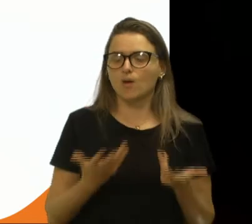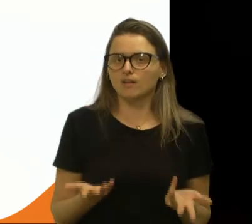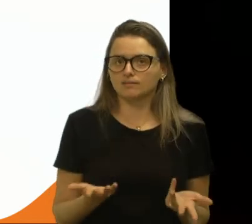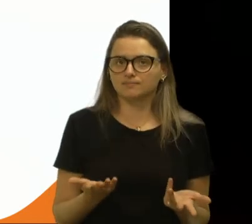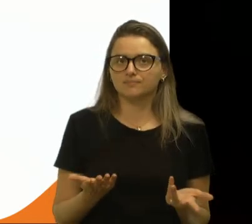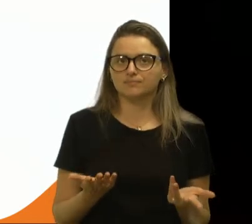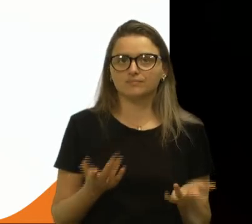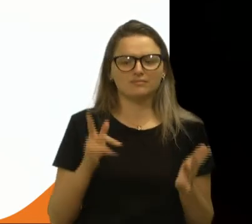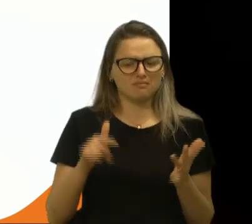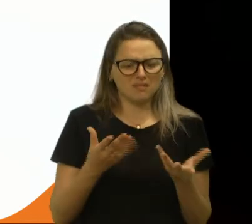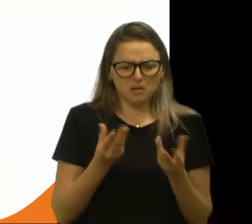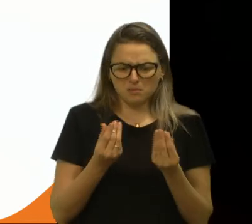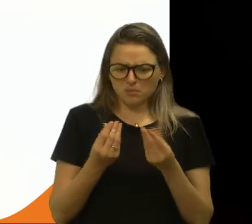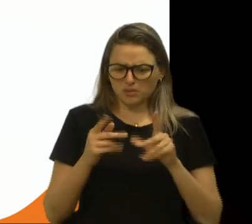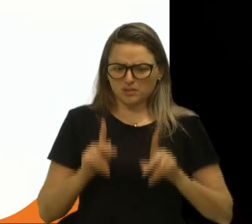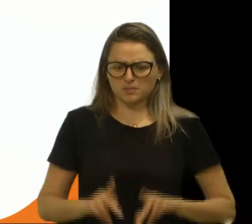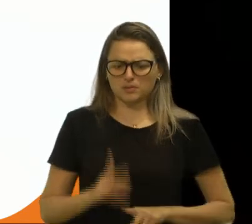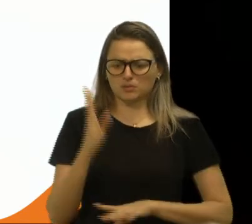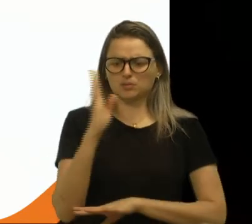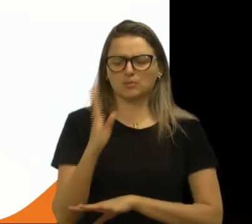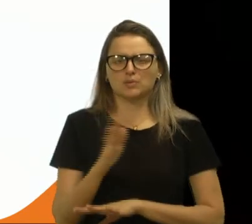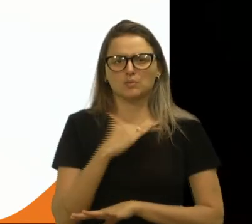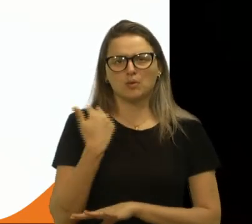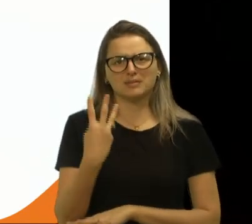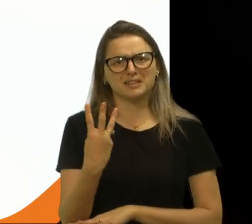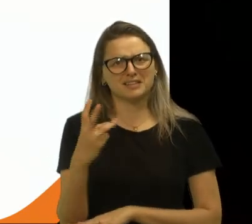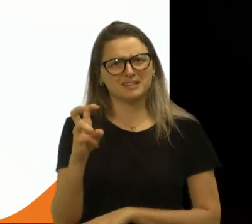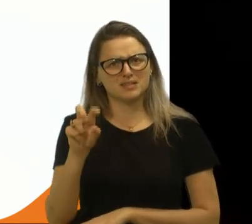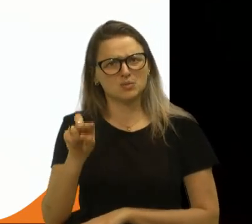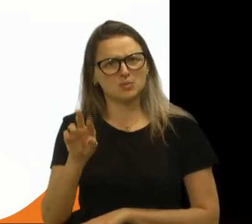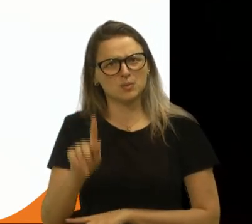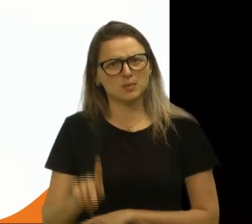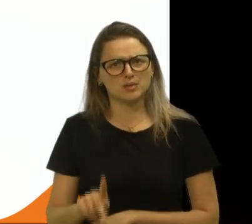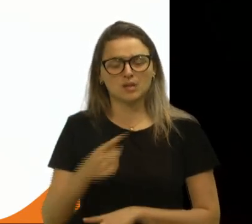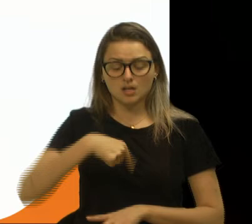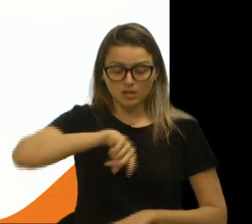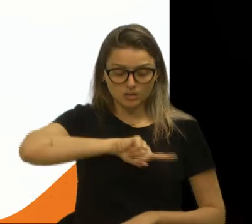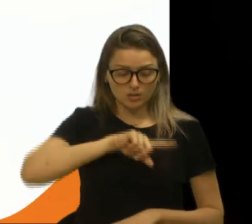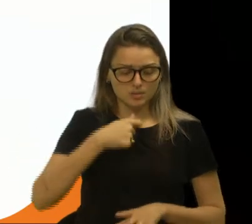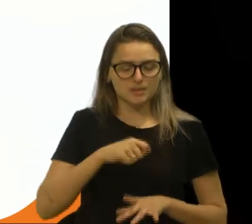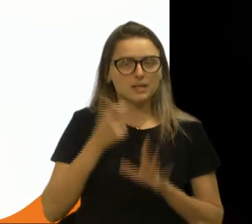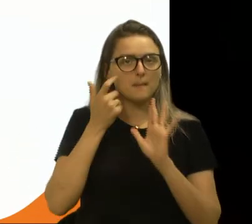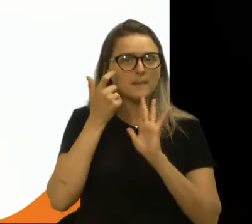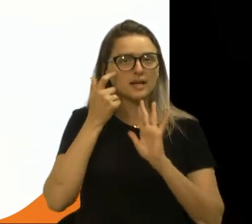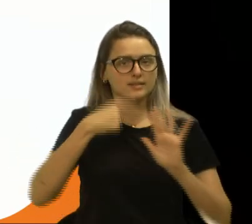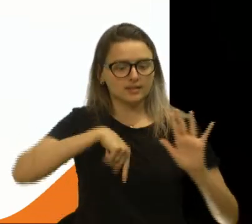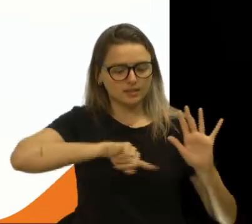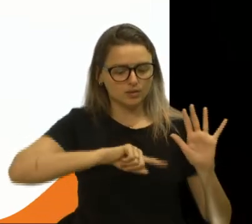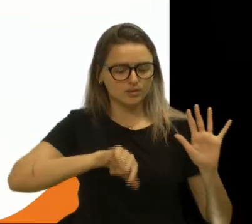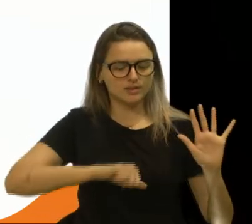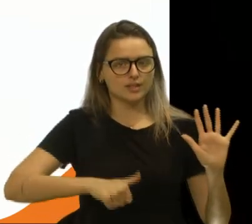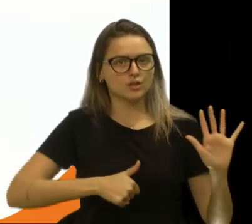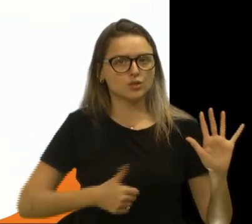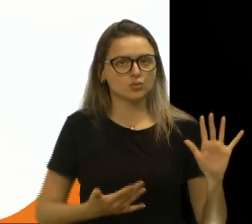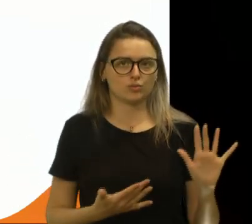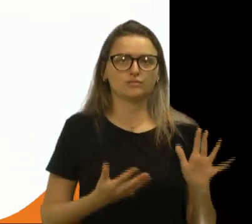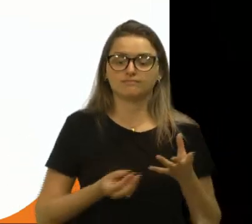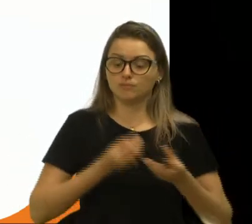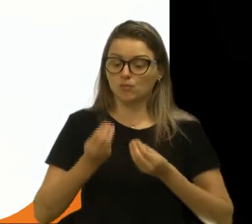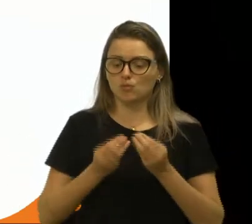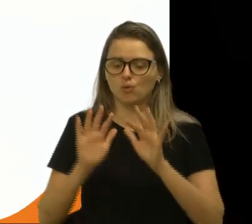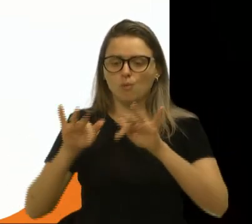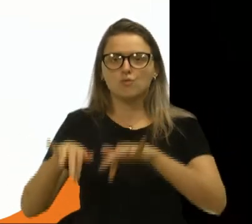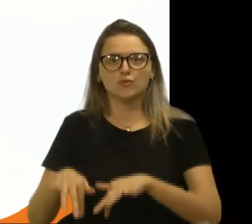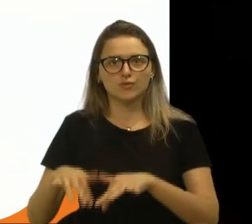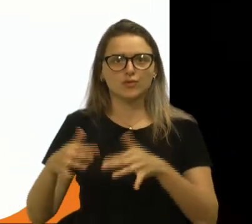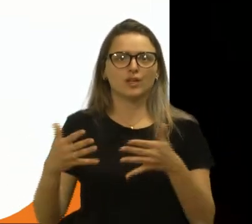é uma estatística que vem mostrando que nós precisamos repensar as nossas ações no trânsito, de que forma combater esse